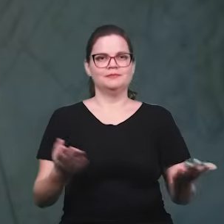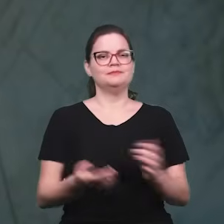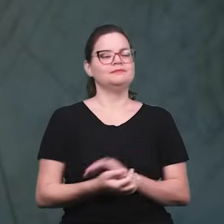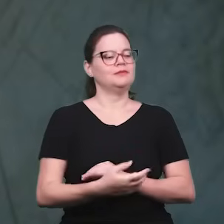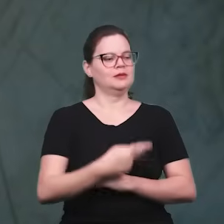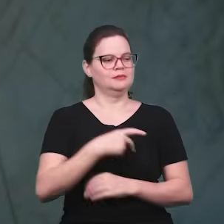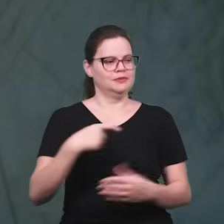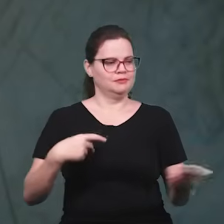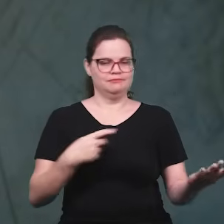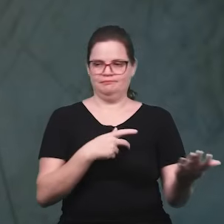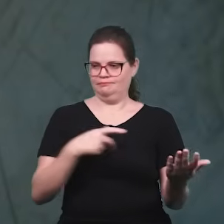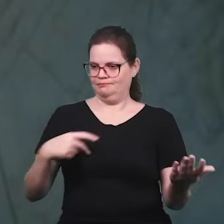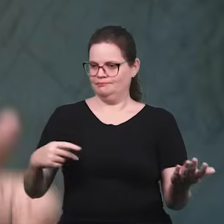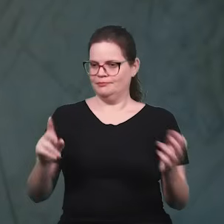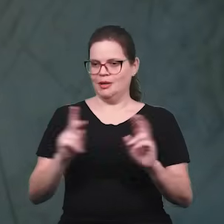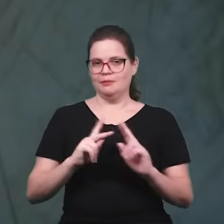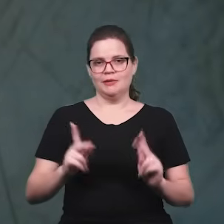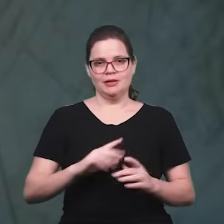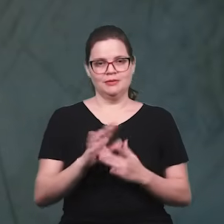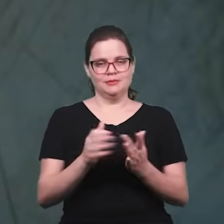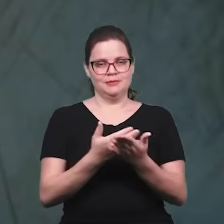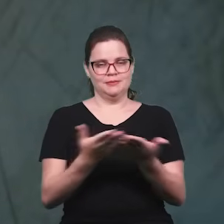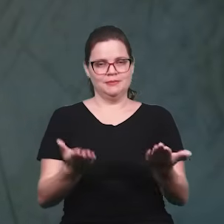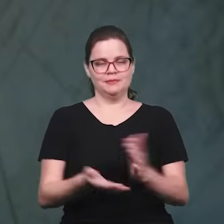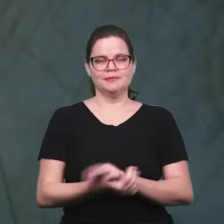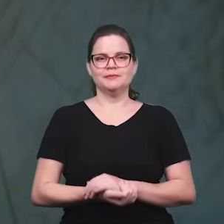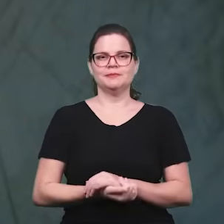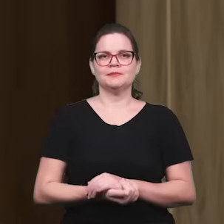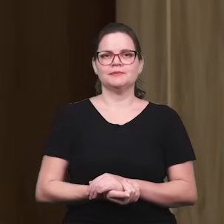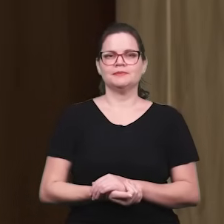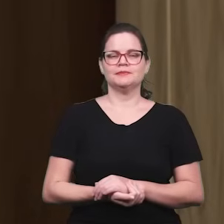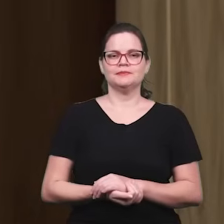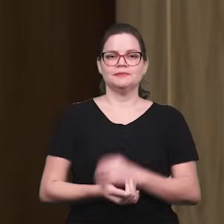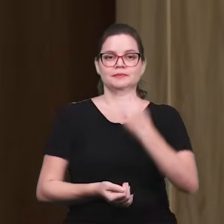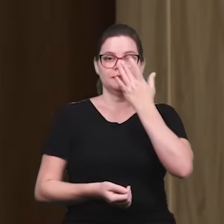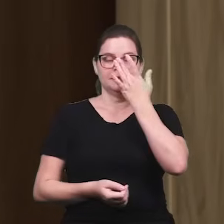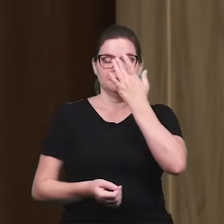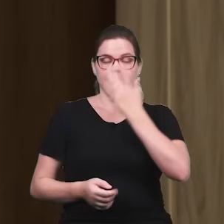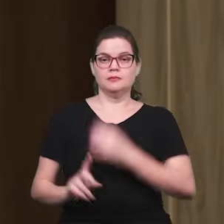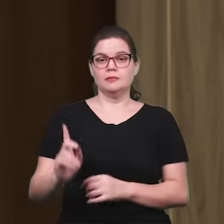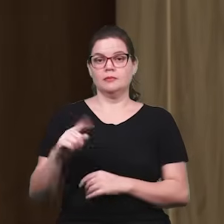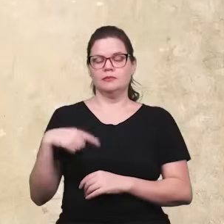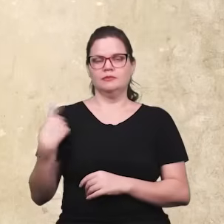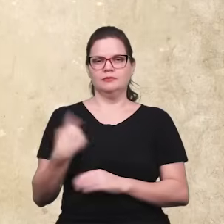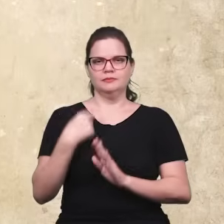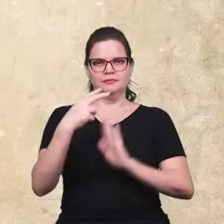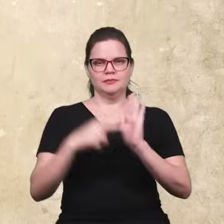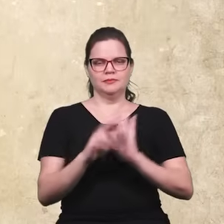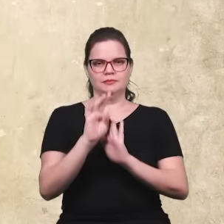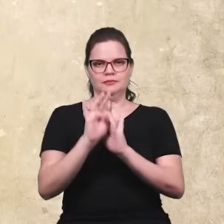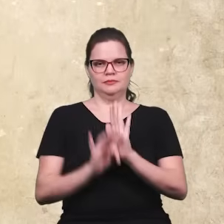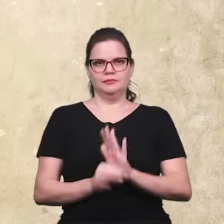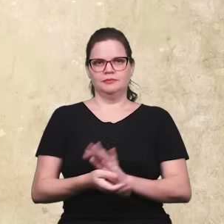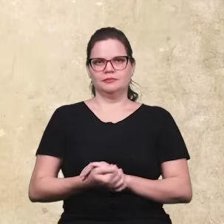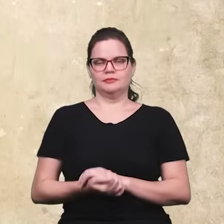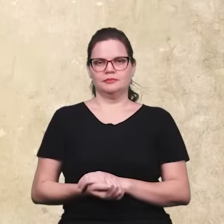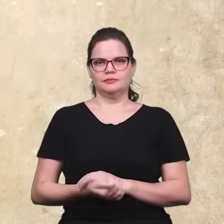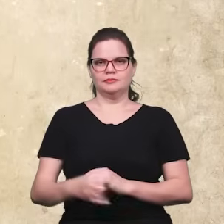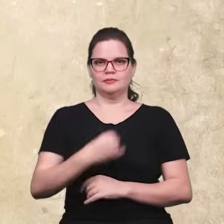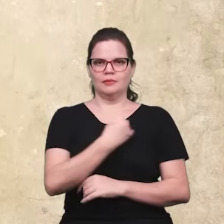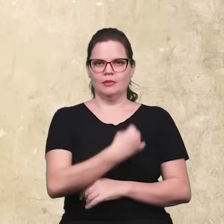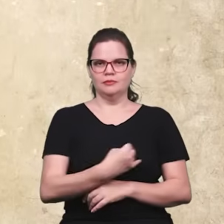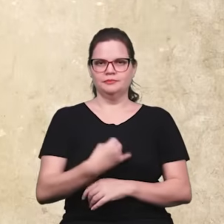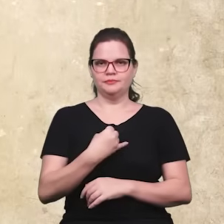paz do Senhor aos pastores, paz do Senhor aos irmãos que nos assistem. Vamos ler então o texto que está